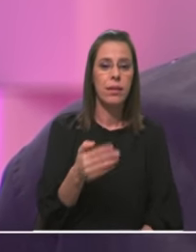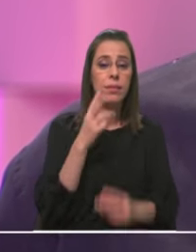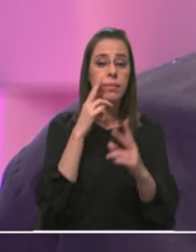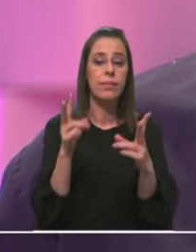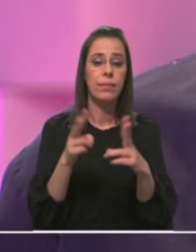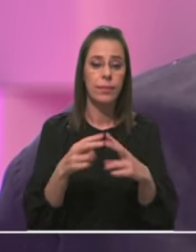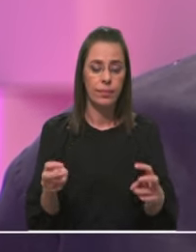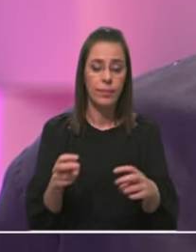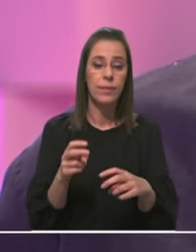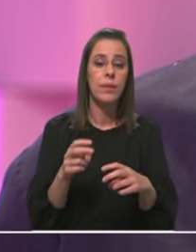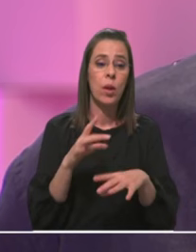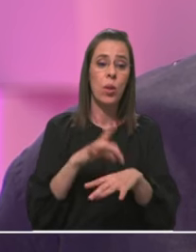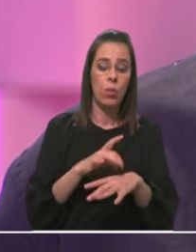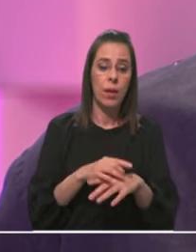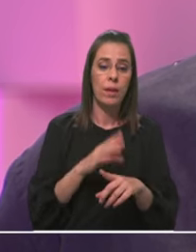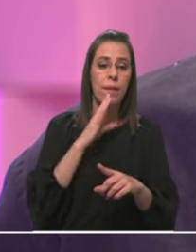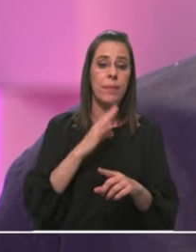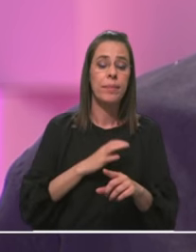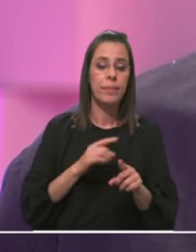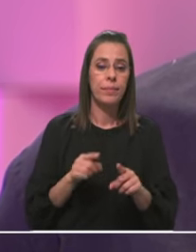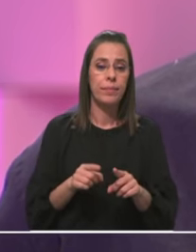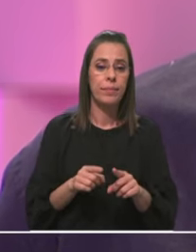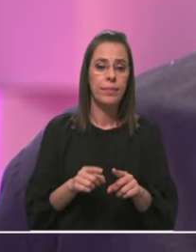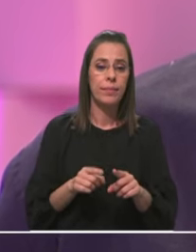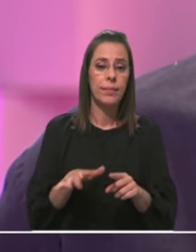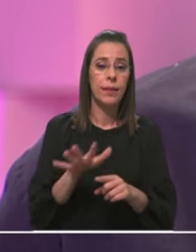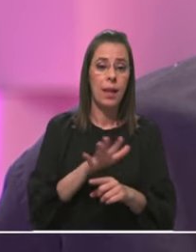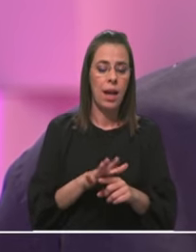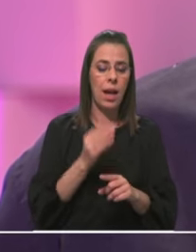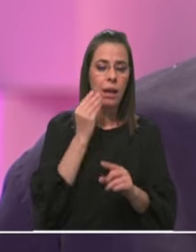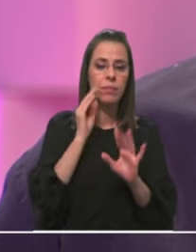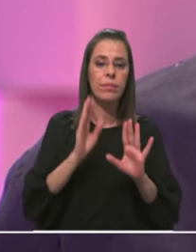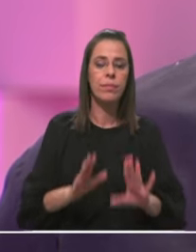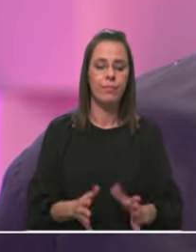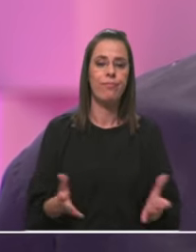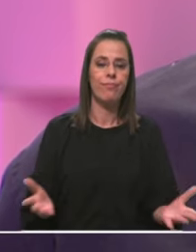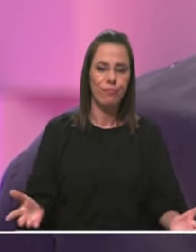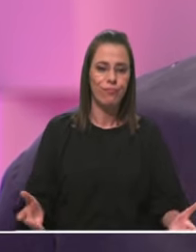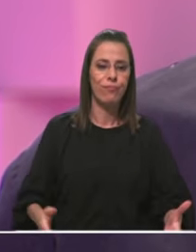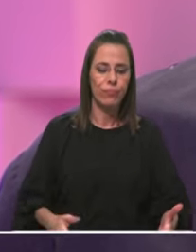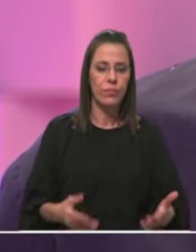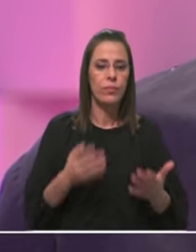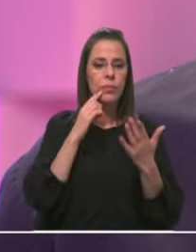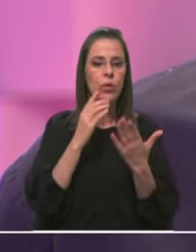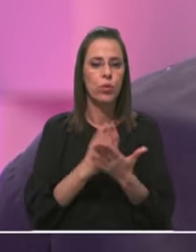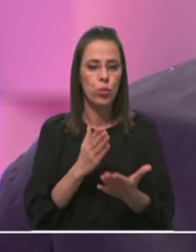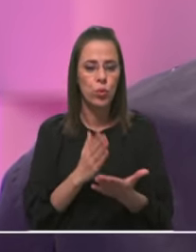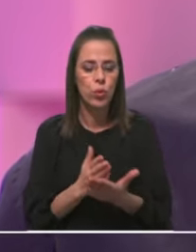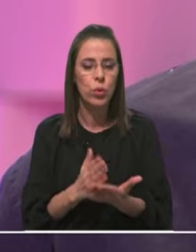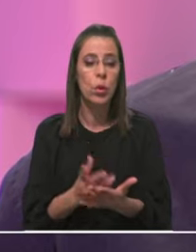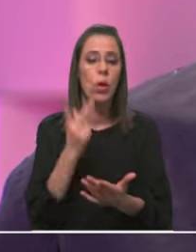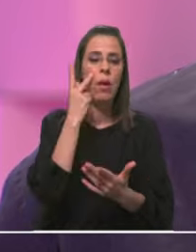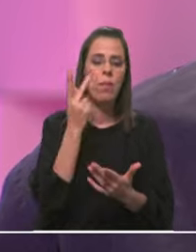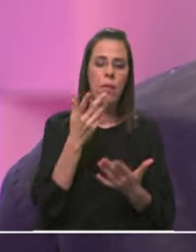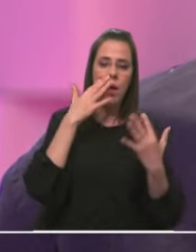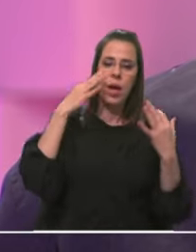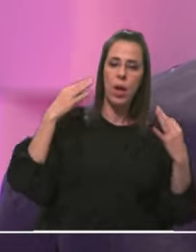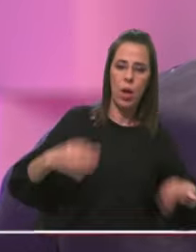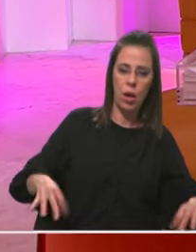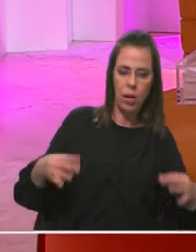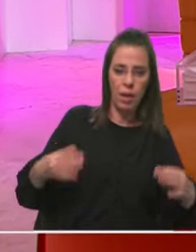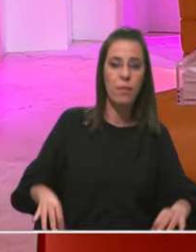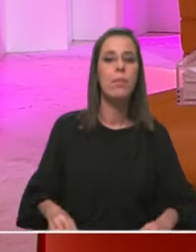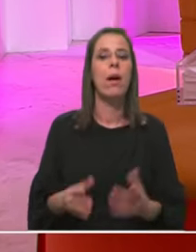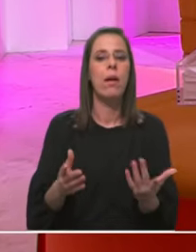diagnosticada porque minha mãe é é um daqueles casos clássicos que foi estudou teve uma vida perfeitamente normal não